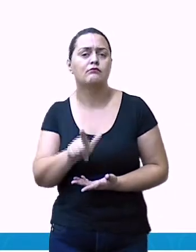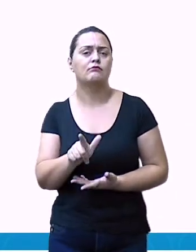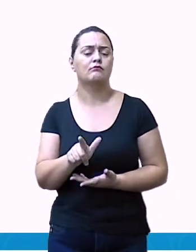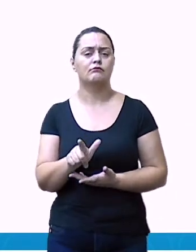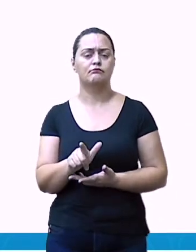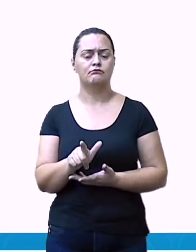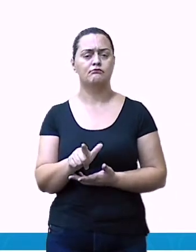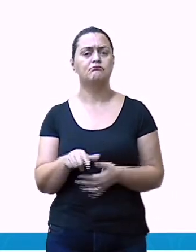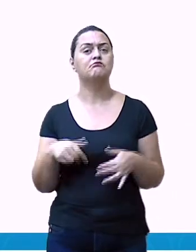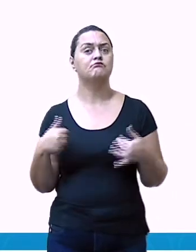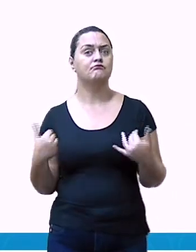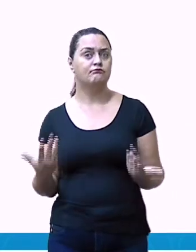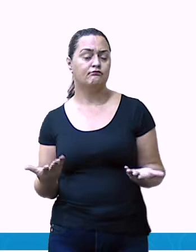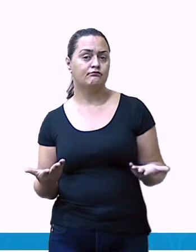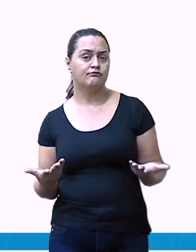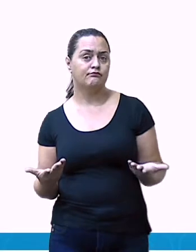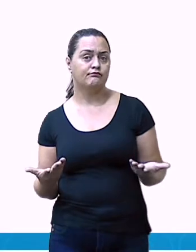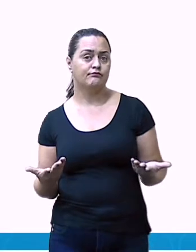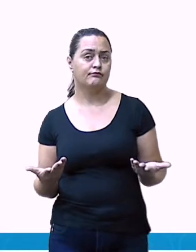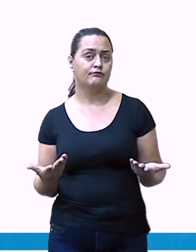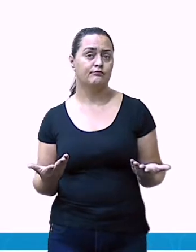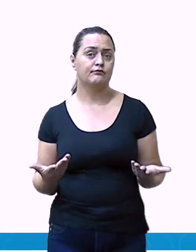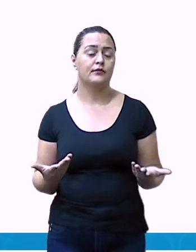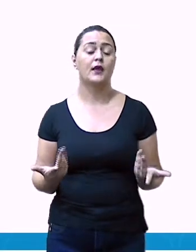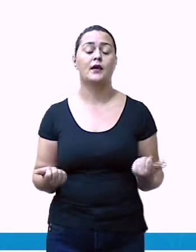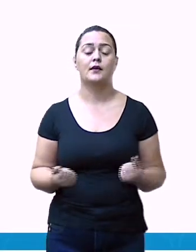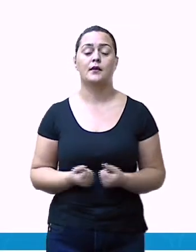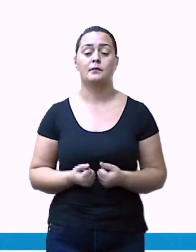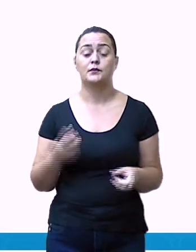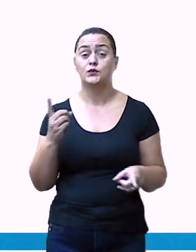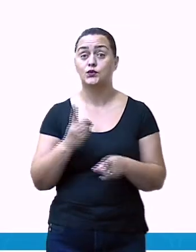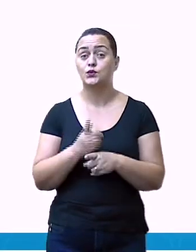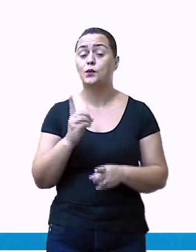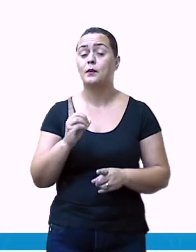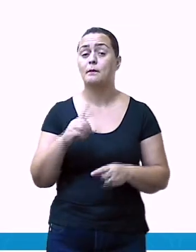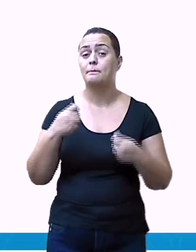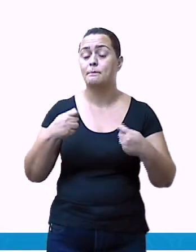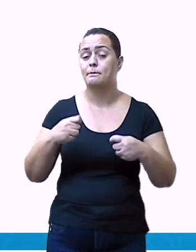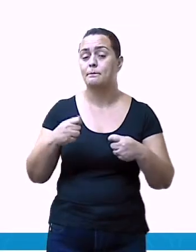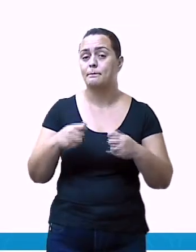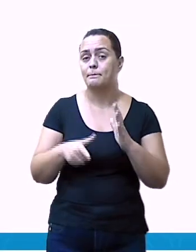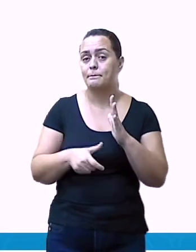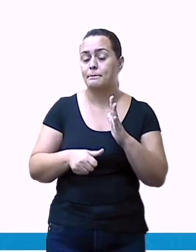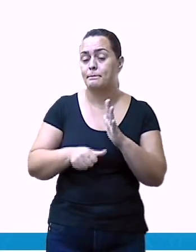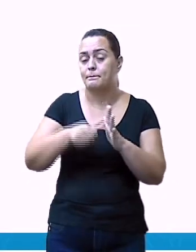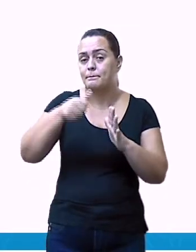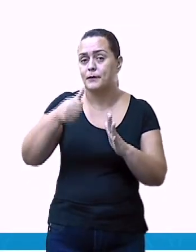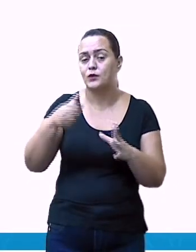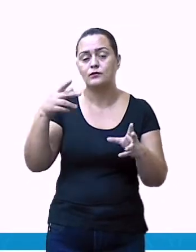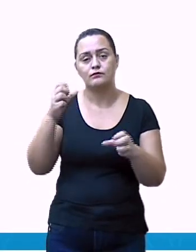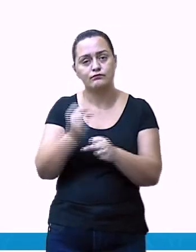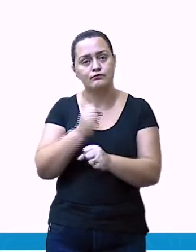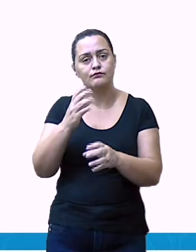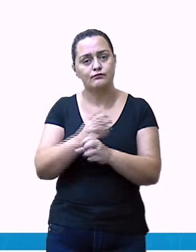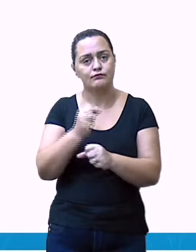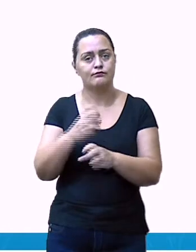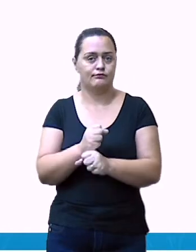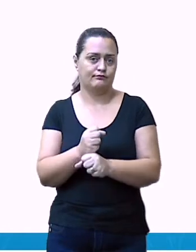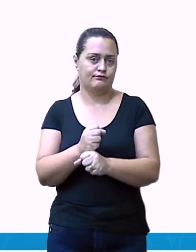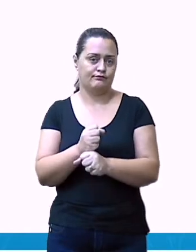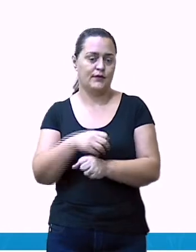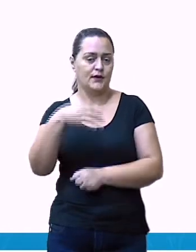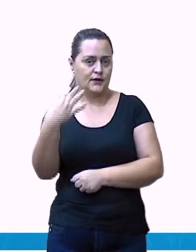fazer é fazer a soma do total que ela perdeu, que ela errou, não é isso? Então, nós vamos somar